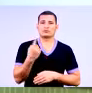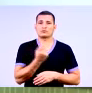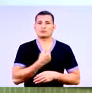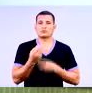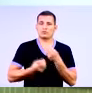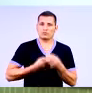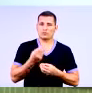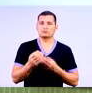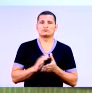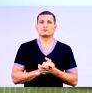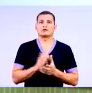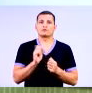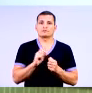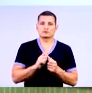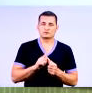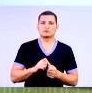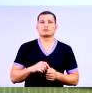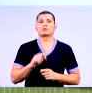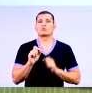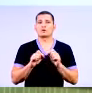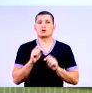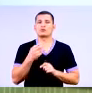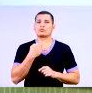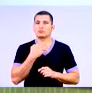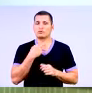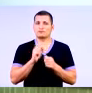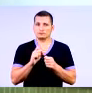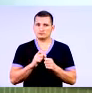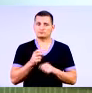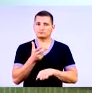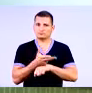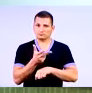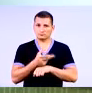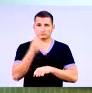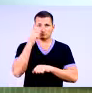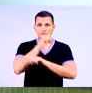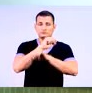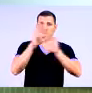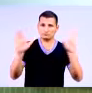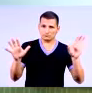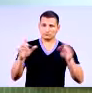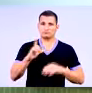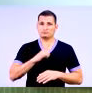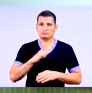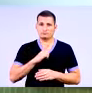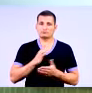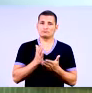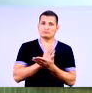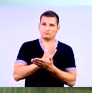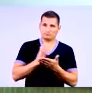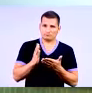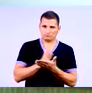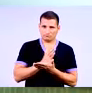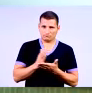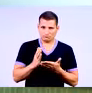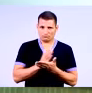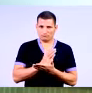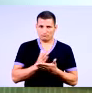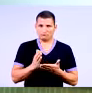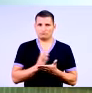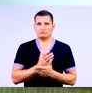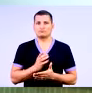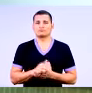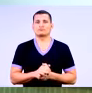nós não devemos fazer. No vídeo ficou bem claro aí pra gente que existem algumas atitudes,